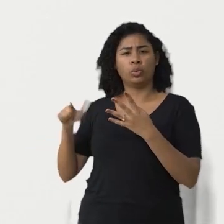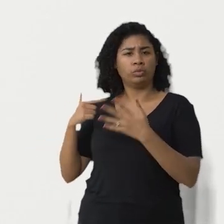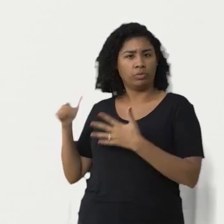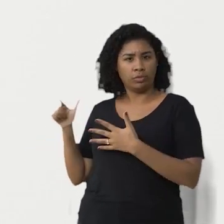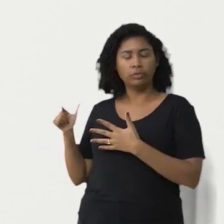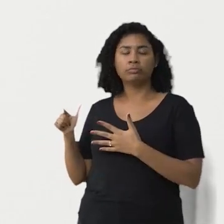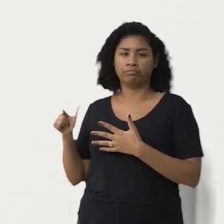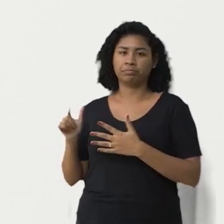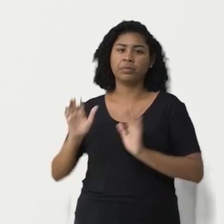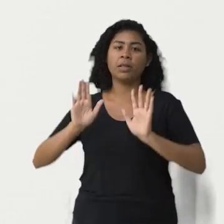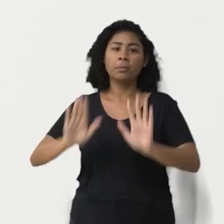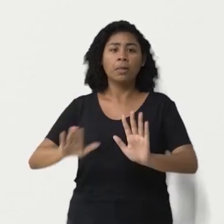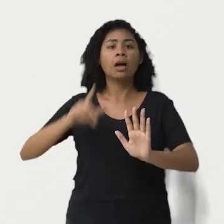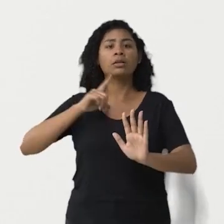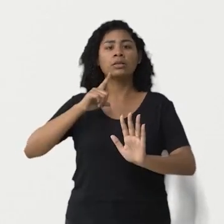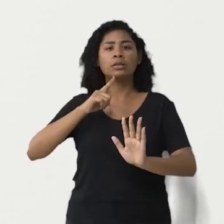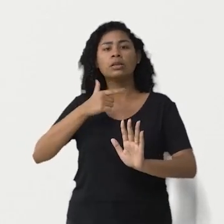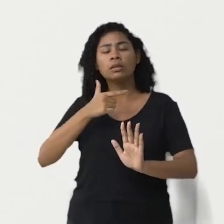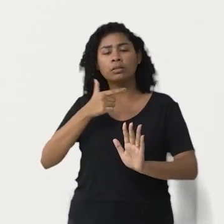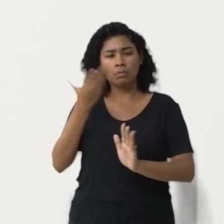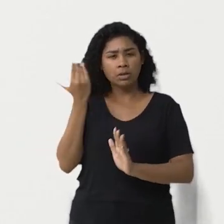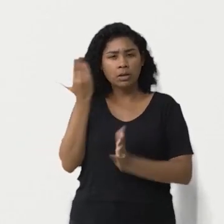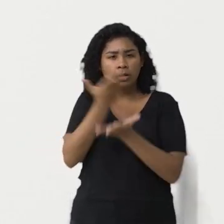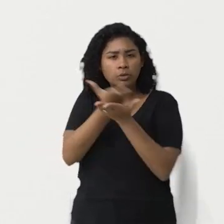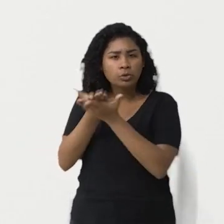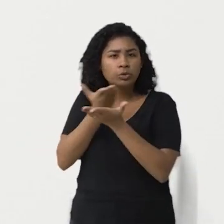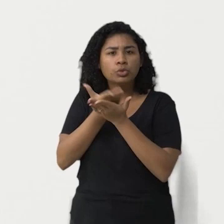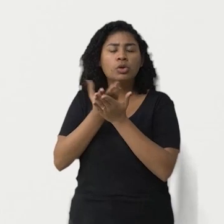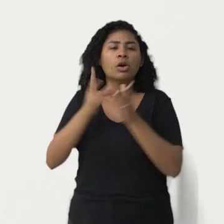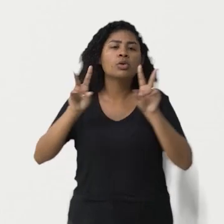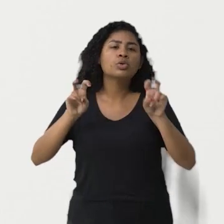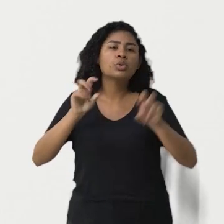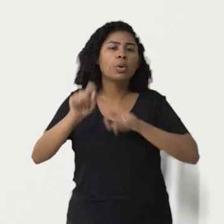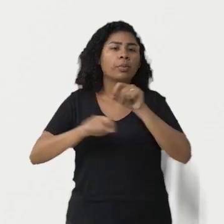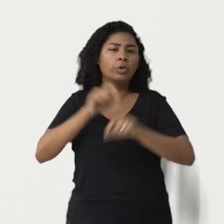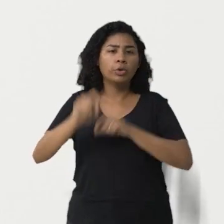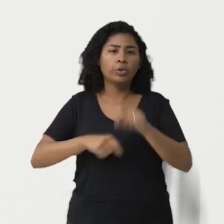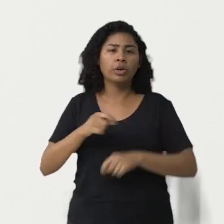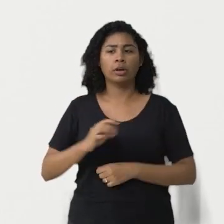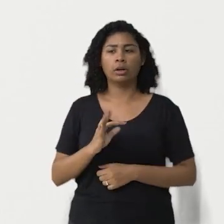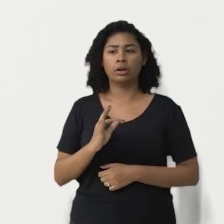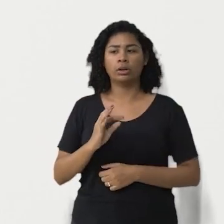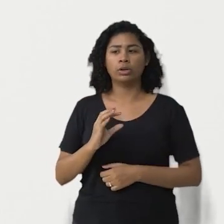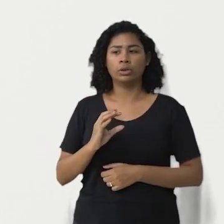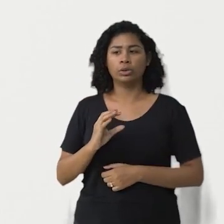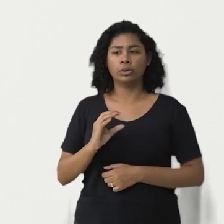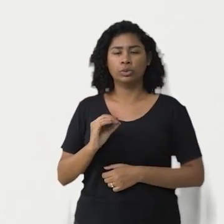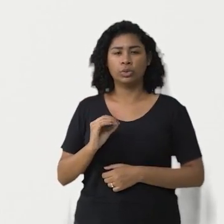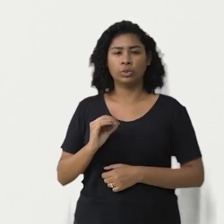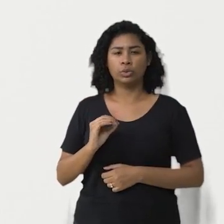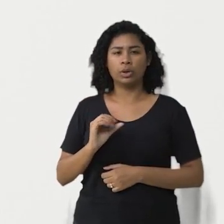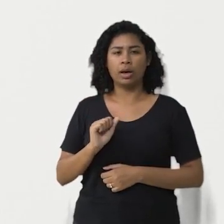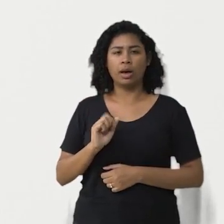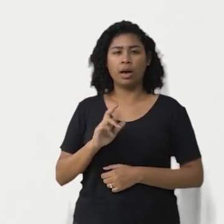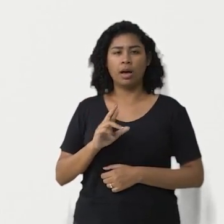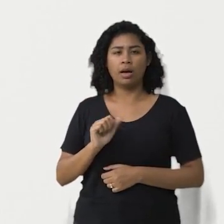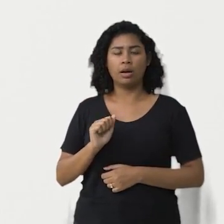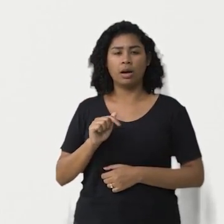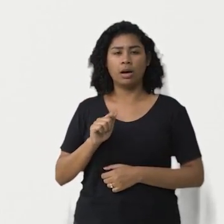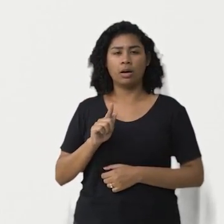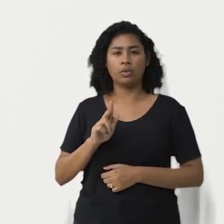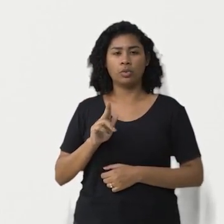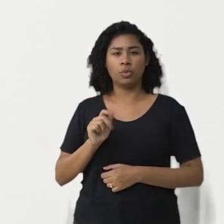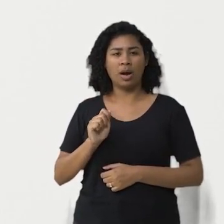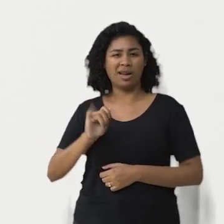mas também nós verificamos, estudamos sobre a bacia do Tocantins, Araguaia, né?